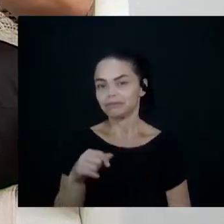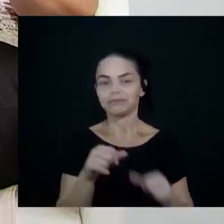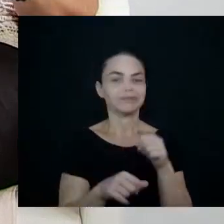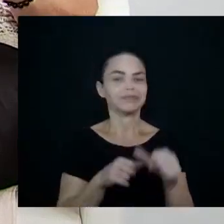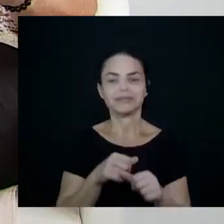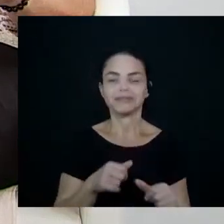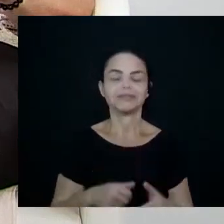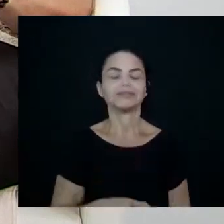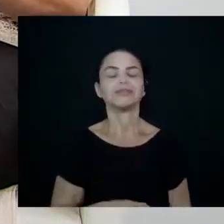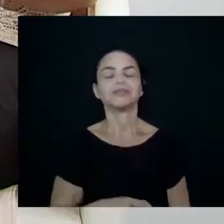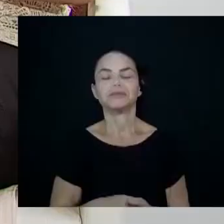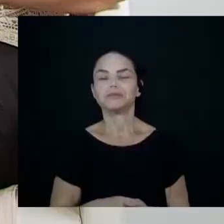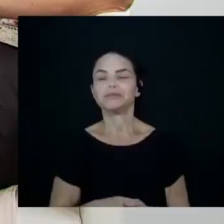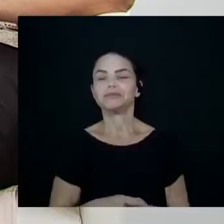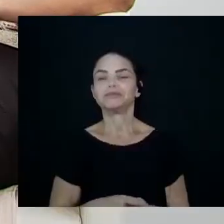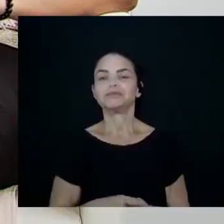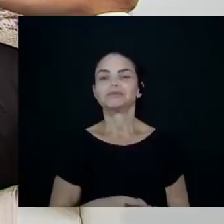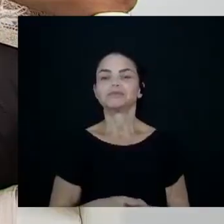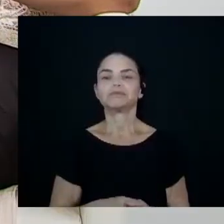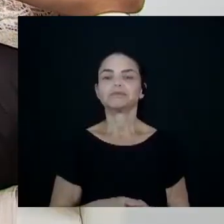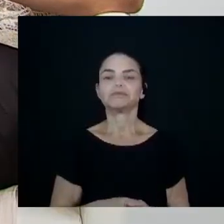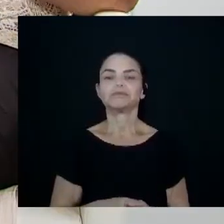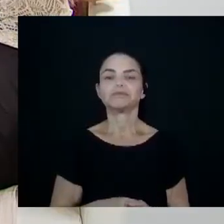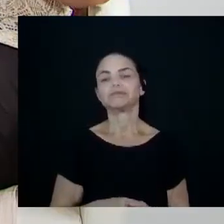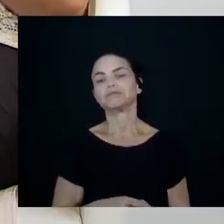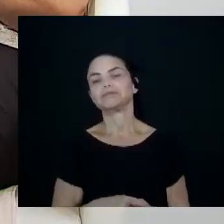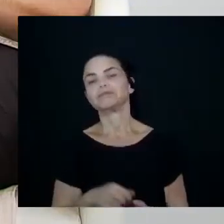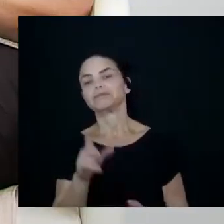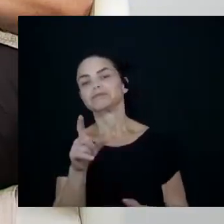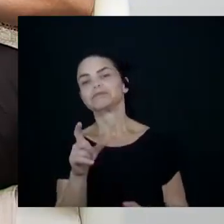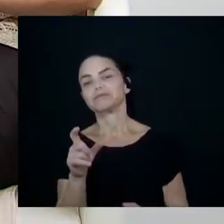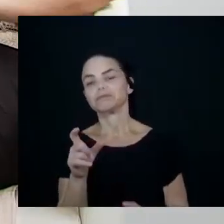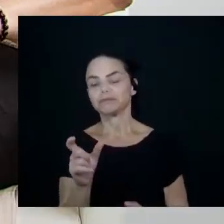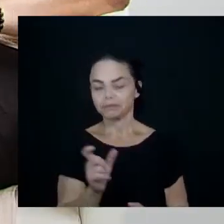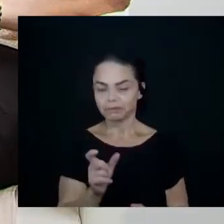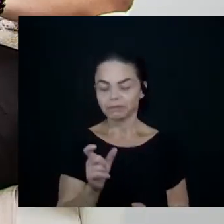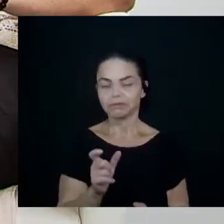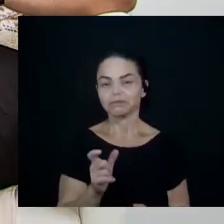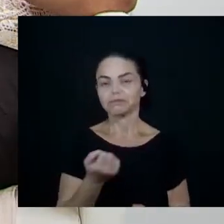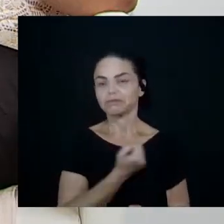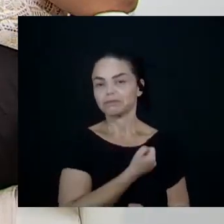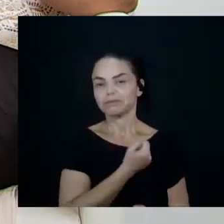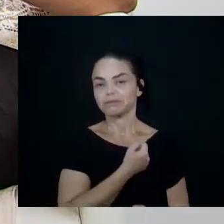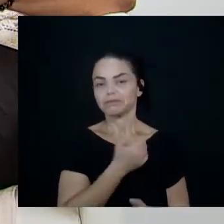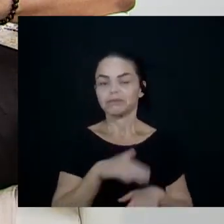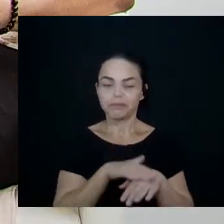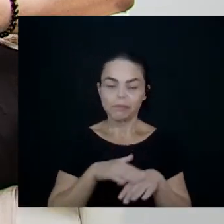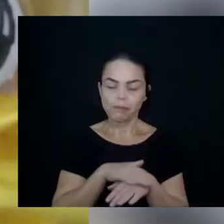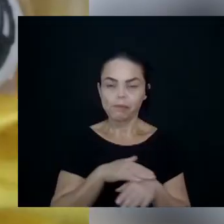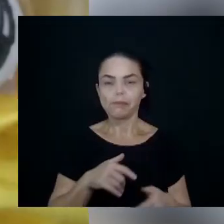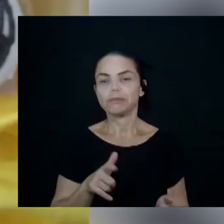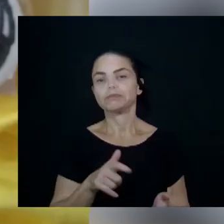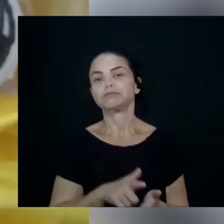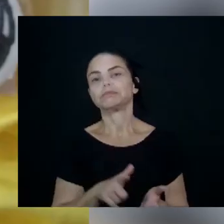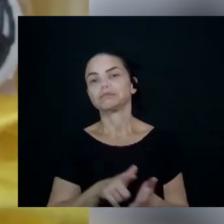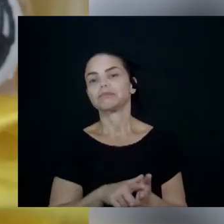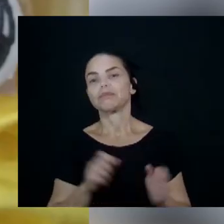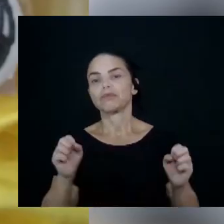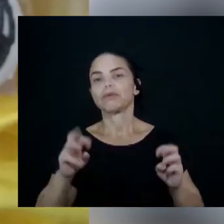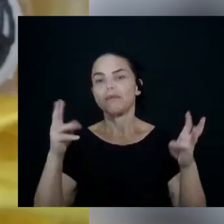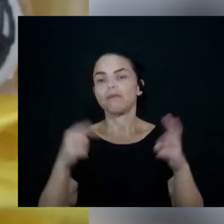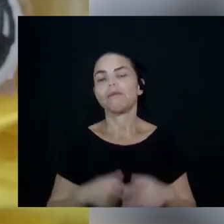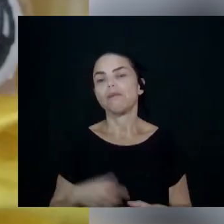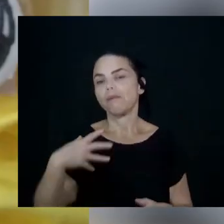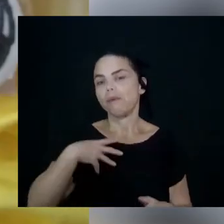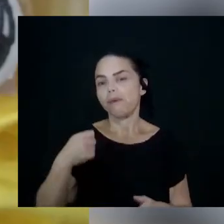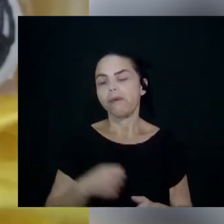nem troco ainda. Ela chegou, ficou meio assim, pegou um folder e tal. A gente conversou e eu fiz a